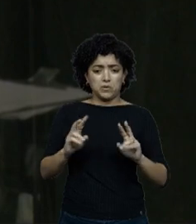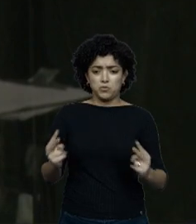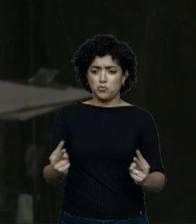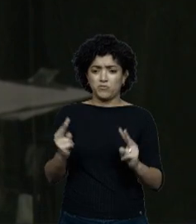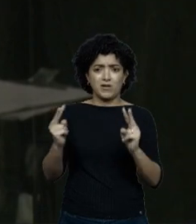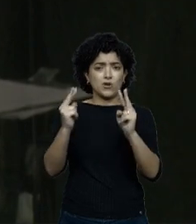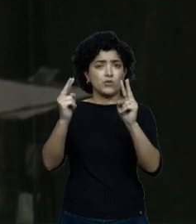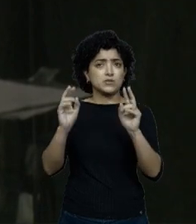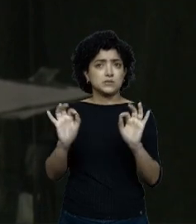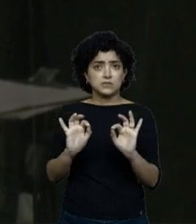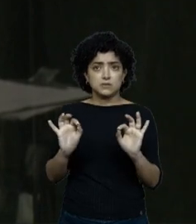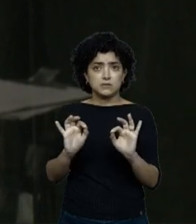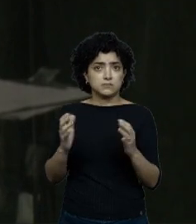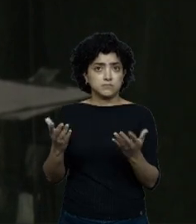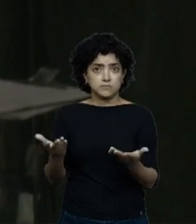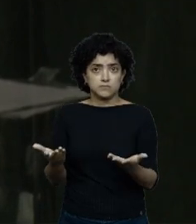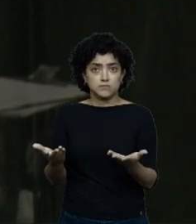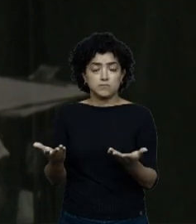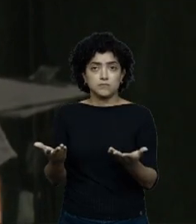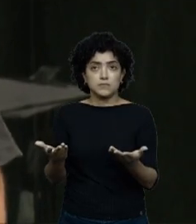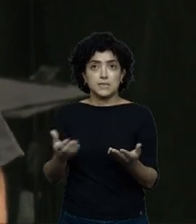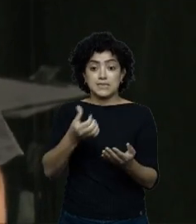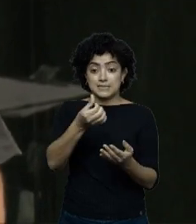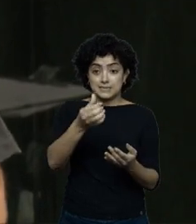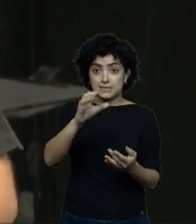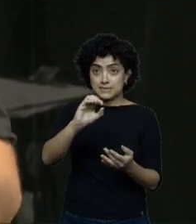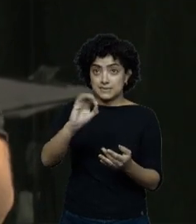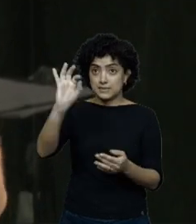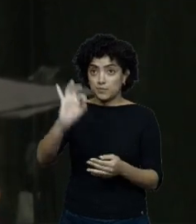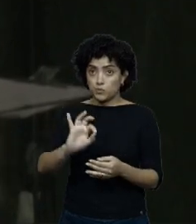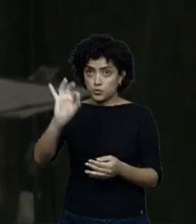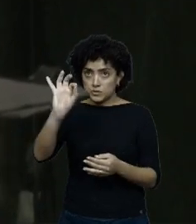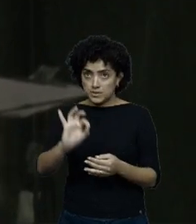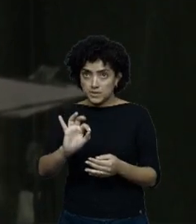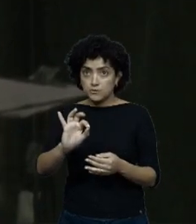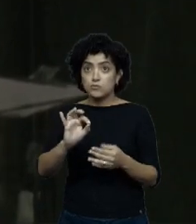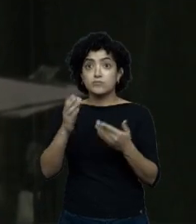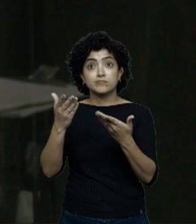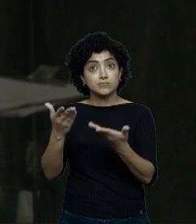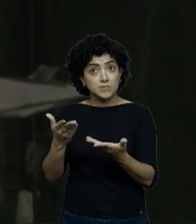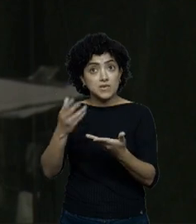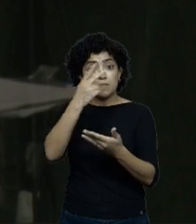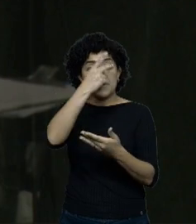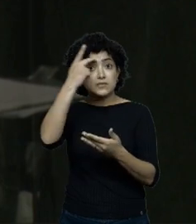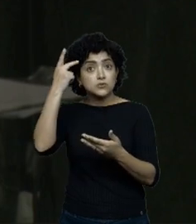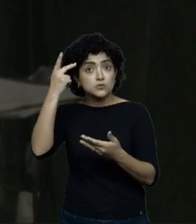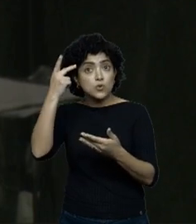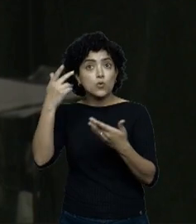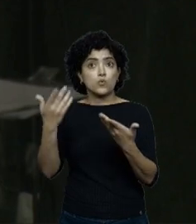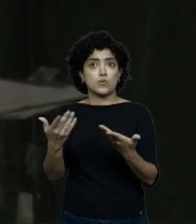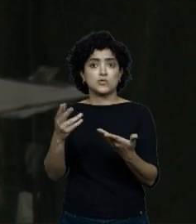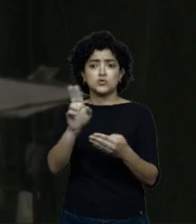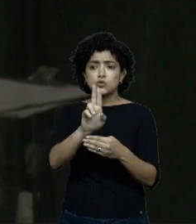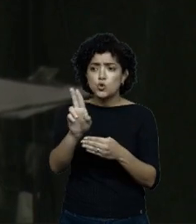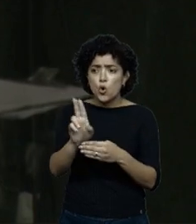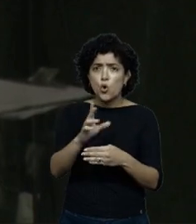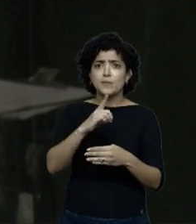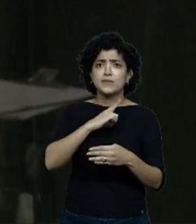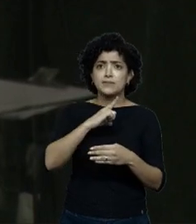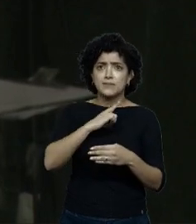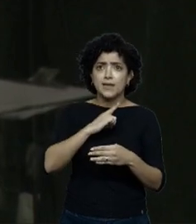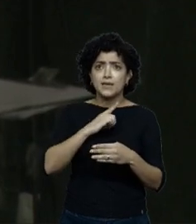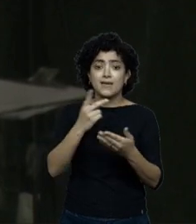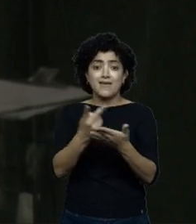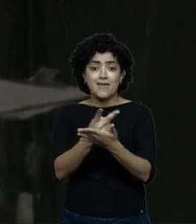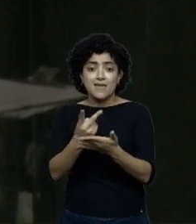tá é sessenta por cento da categoria é sessenta por cento de pessoas com nomes o erro de